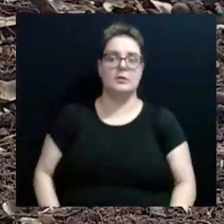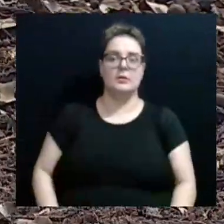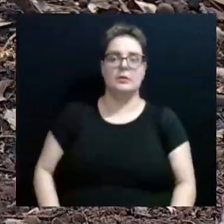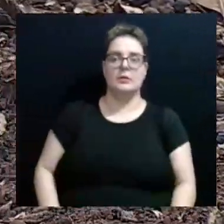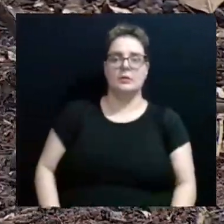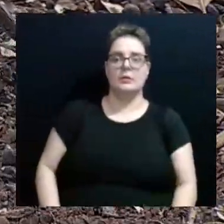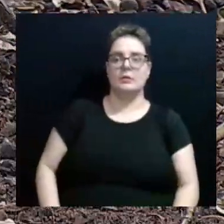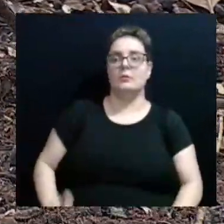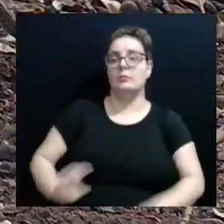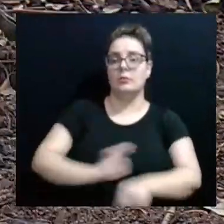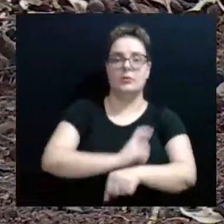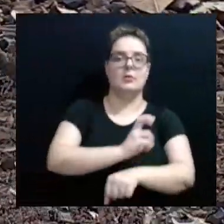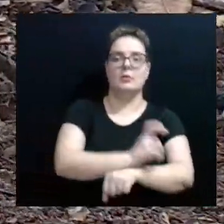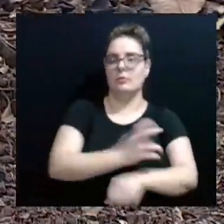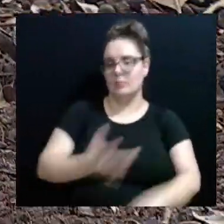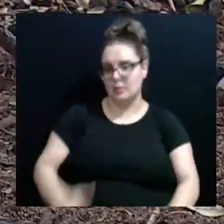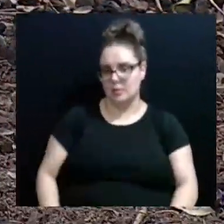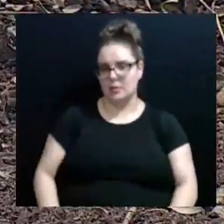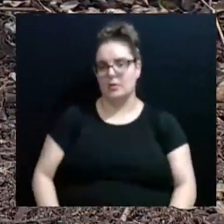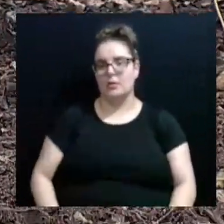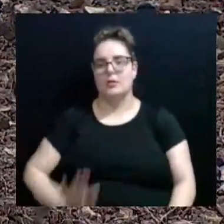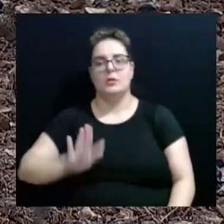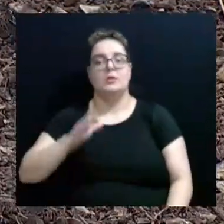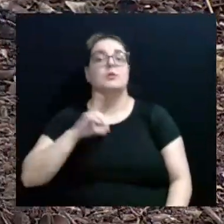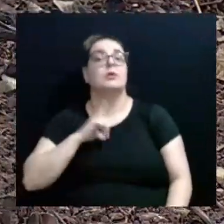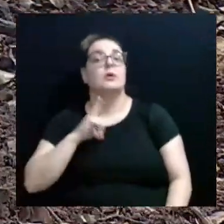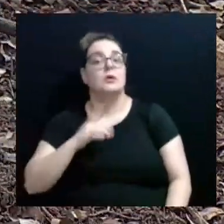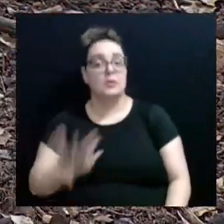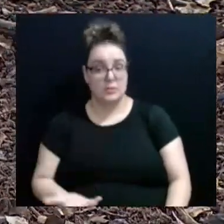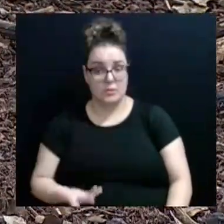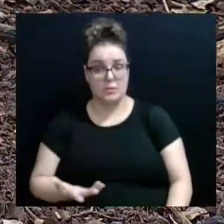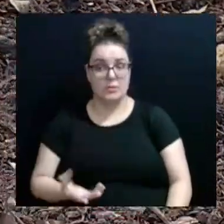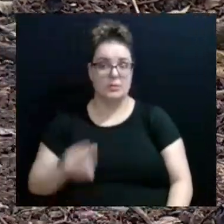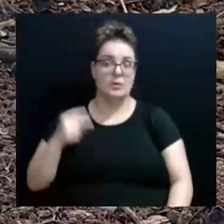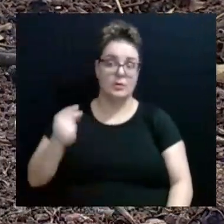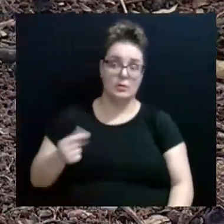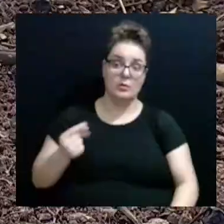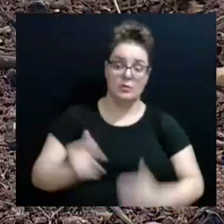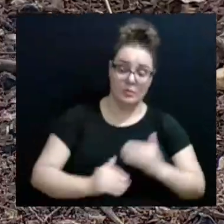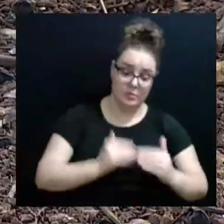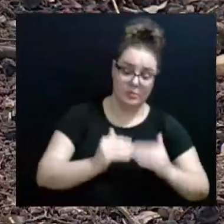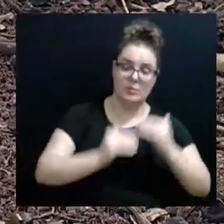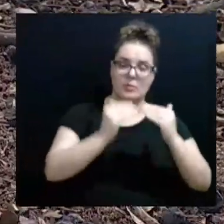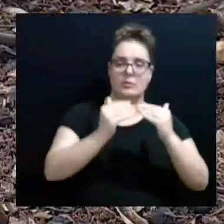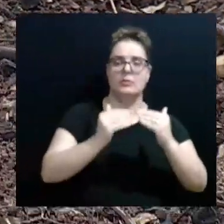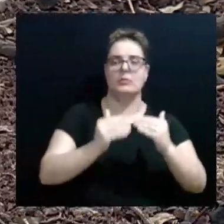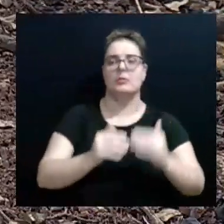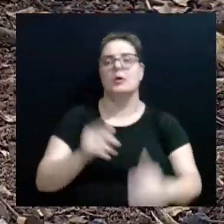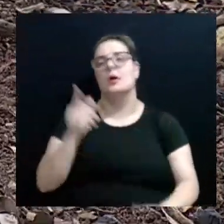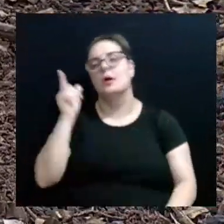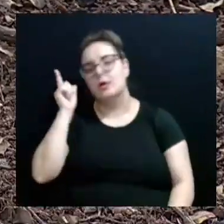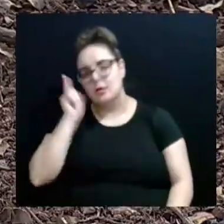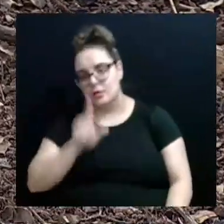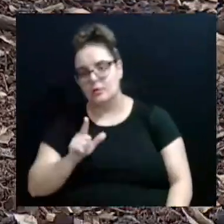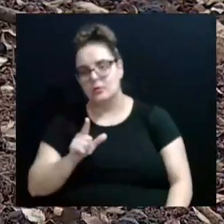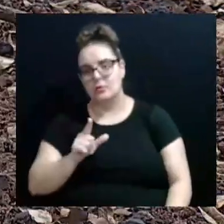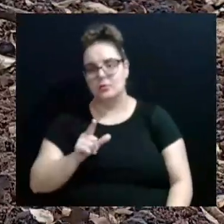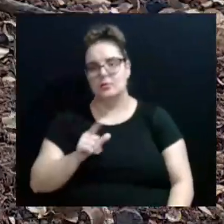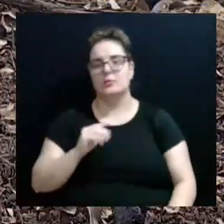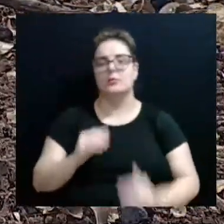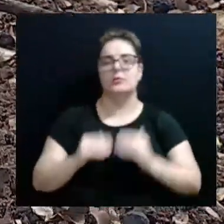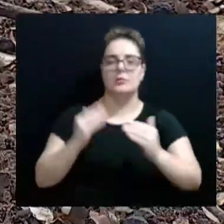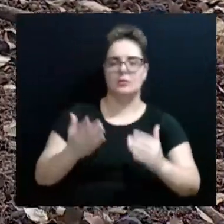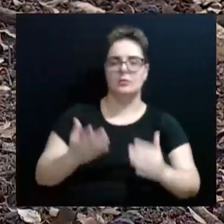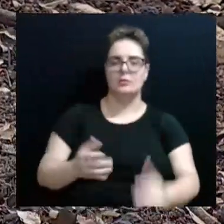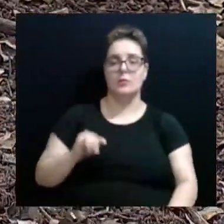peçonhentas. Eles já têm como já estão muito tempo evoluindo, eles conseguiram desenvolver uma certa imunidade